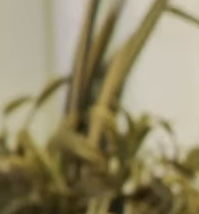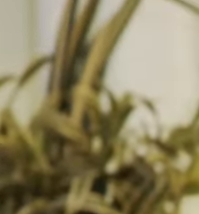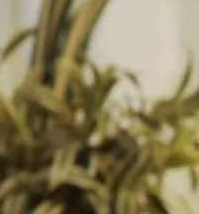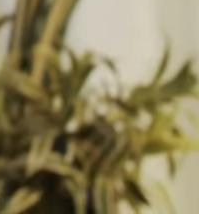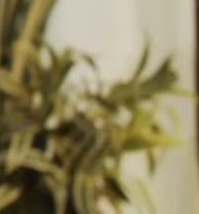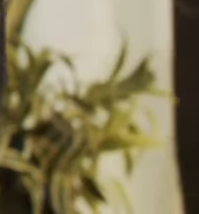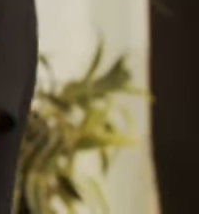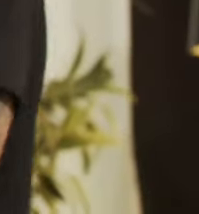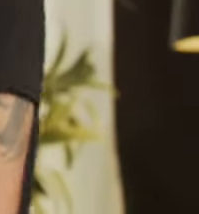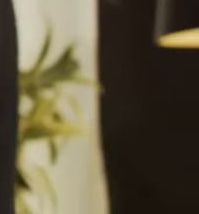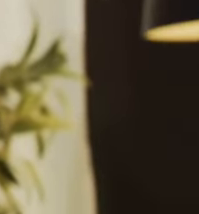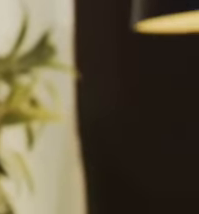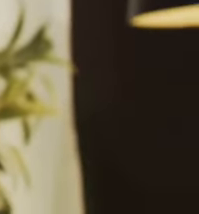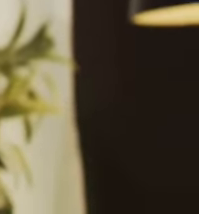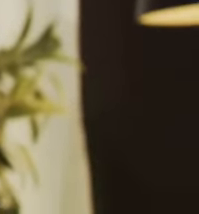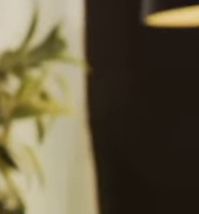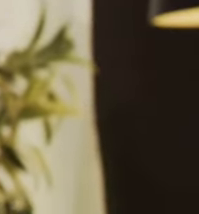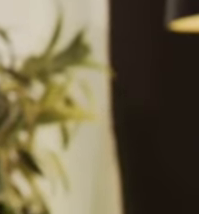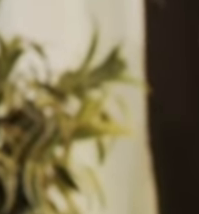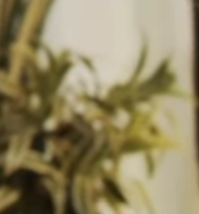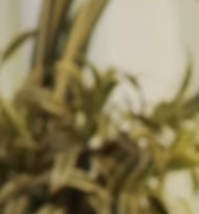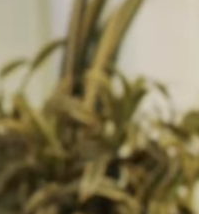Malandro, salta. Essa aqui.